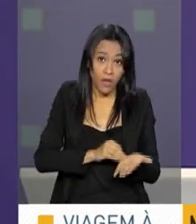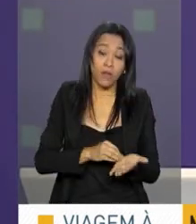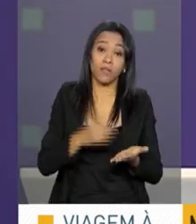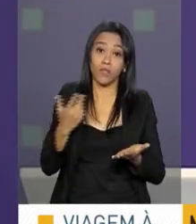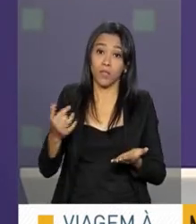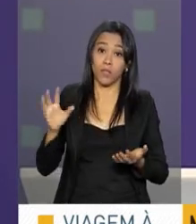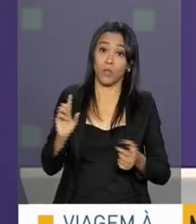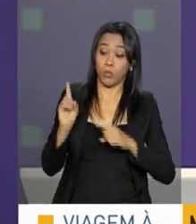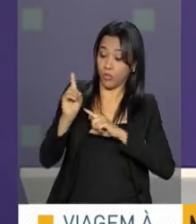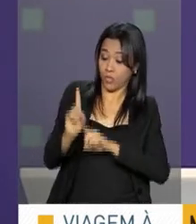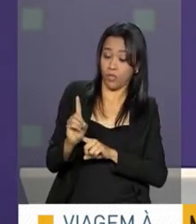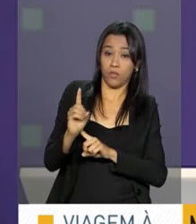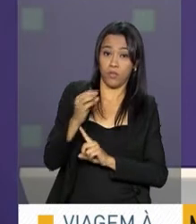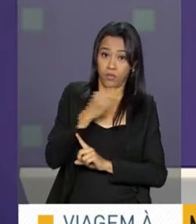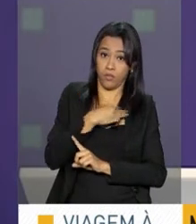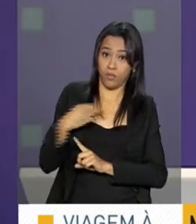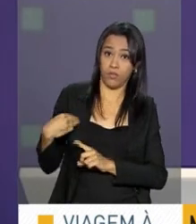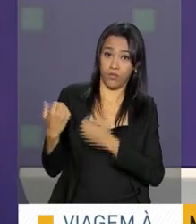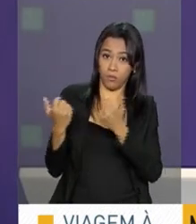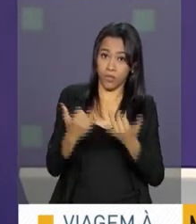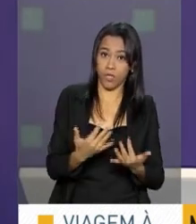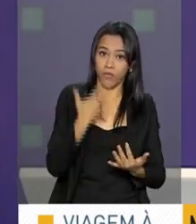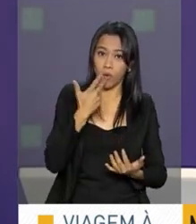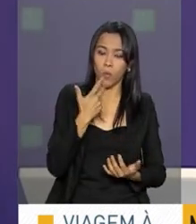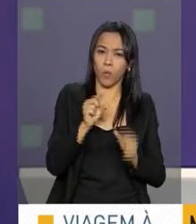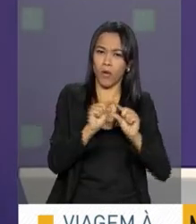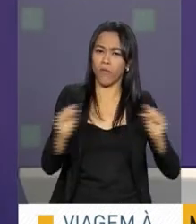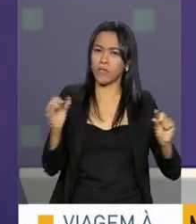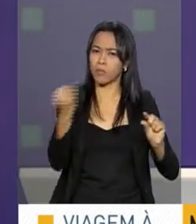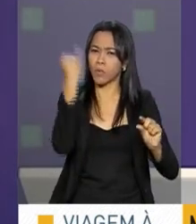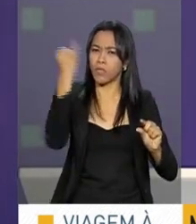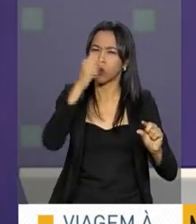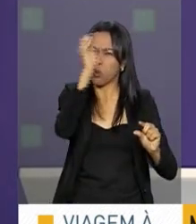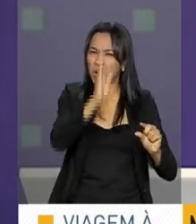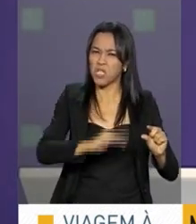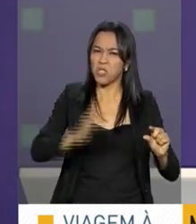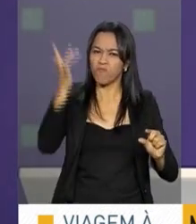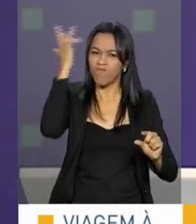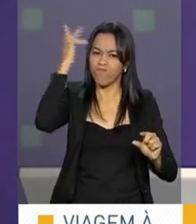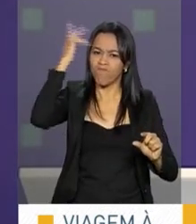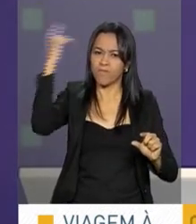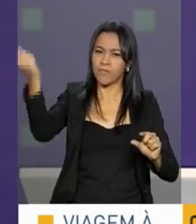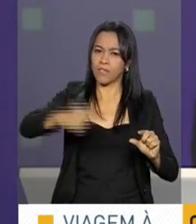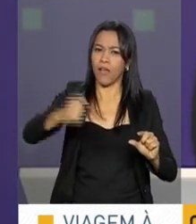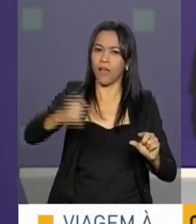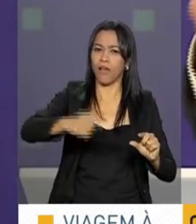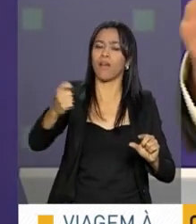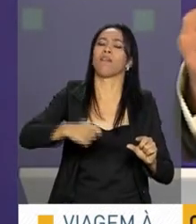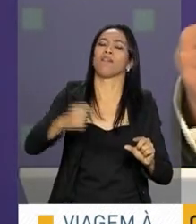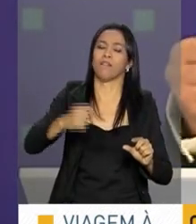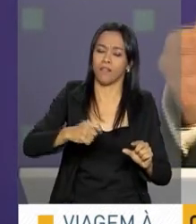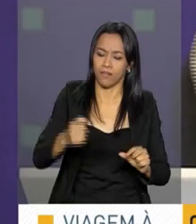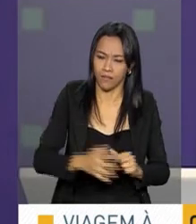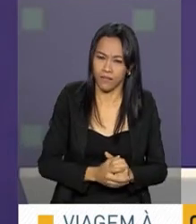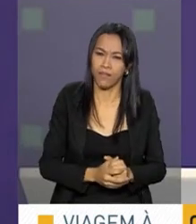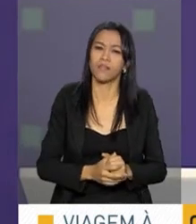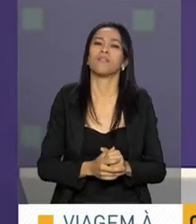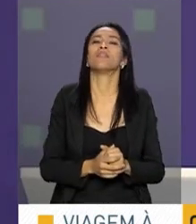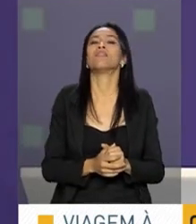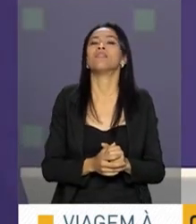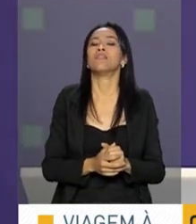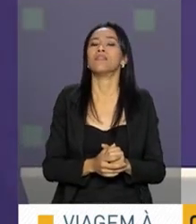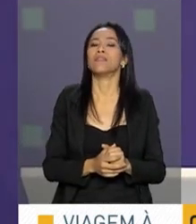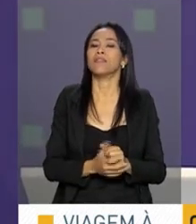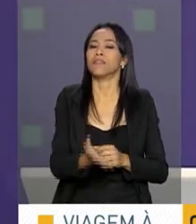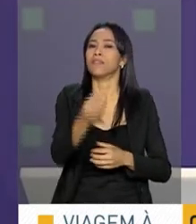Blairo Maggi diz uma frase muito importante: o Brasil é extremamente competente da porteira da fazenda